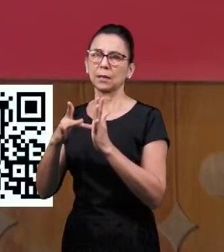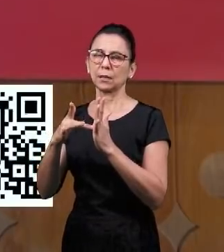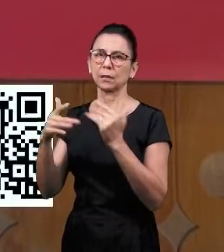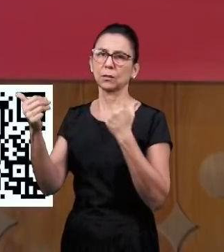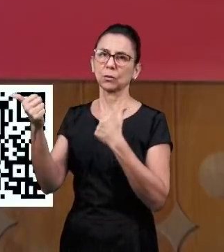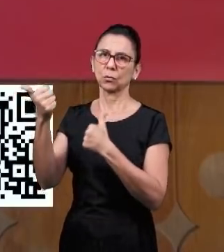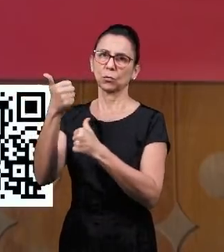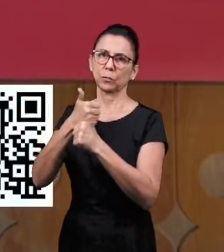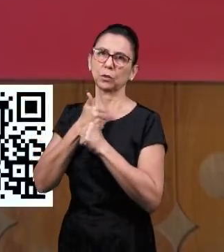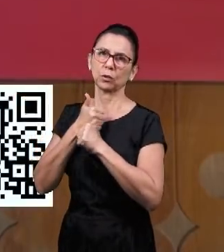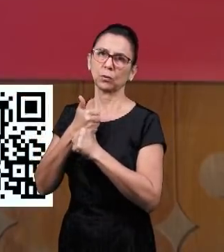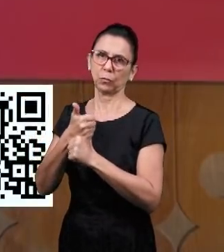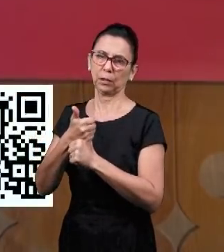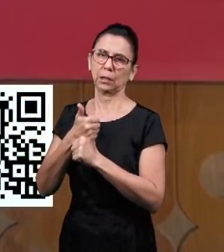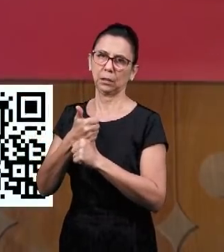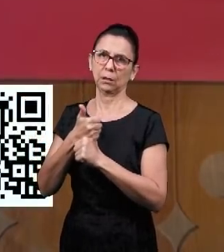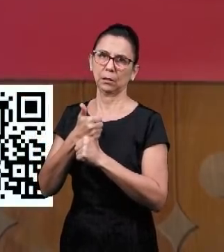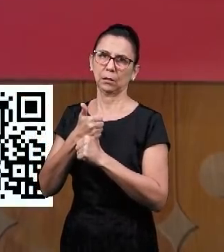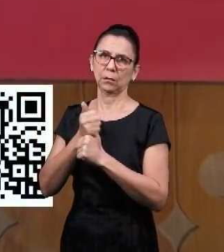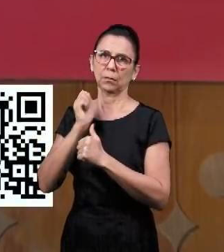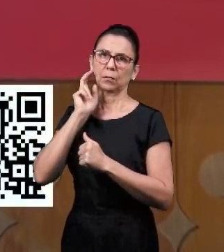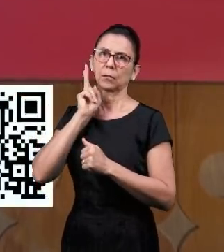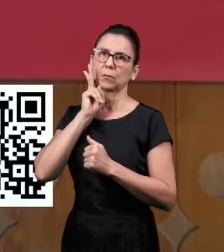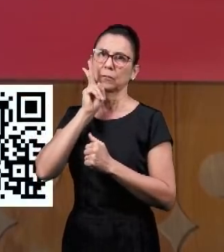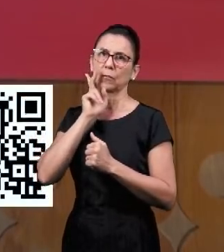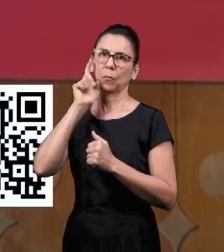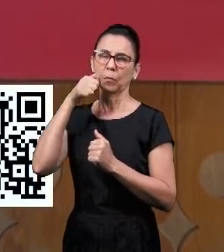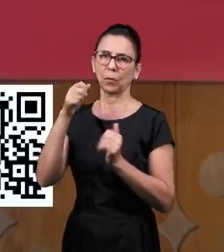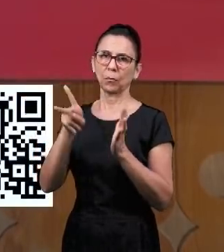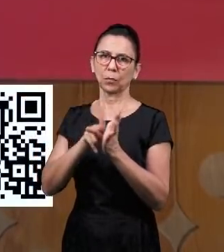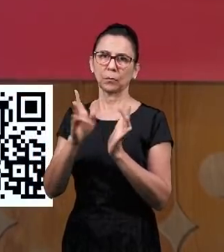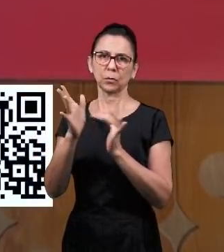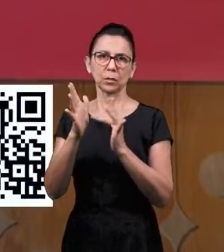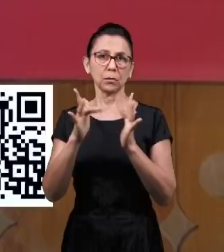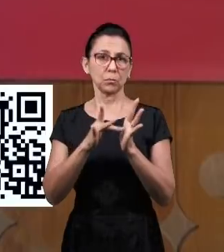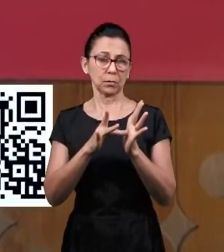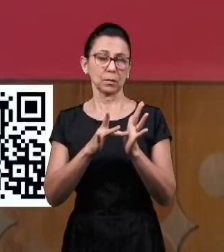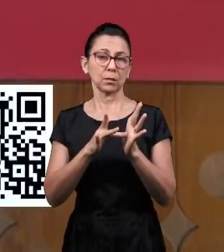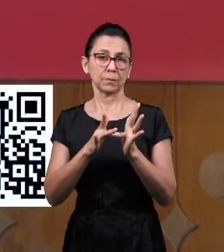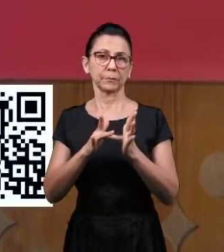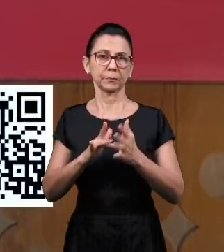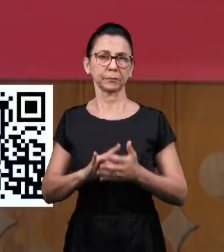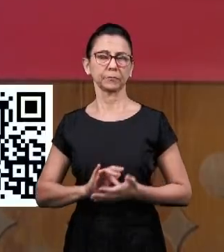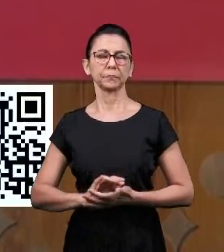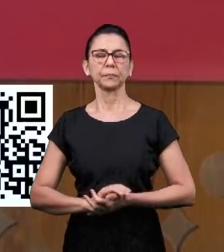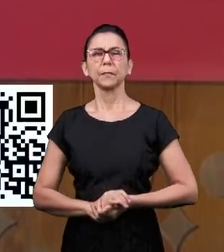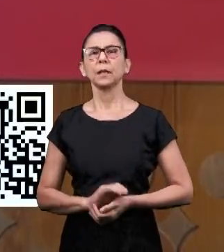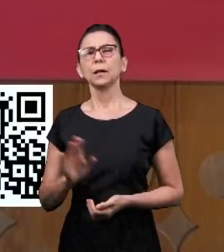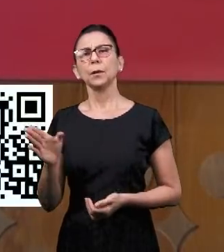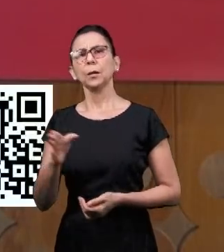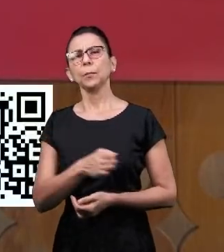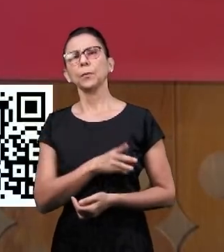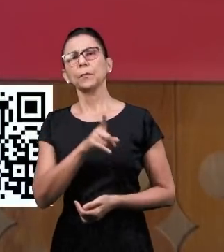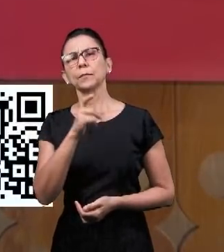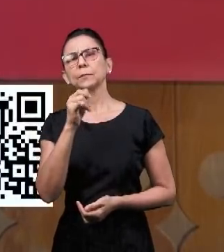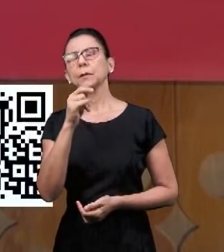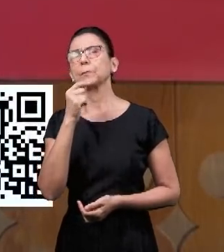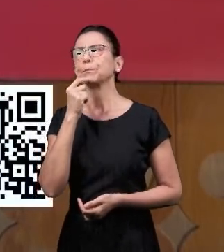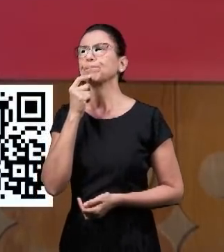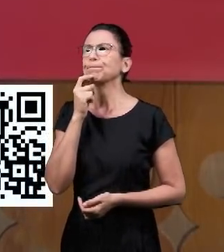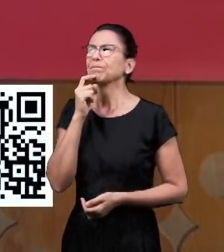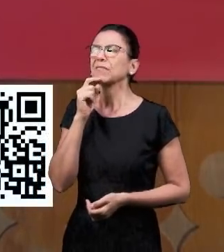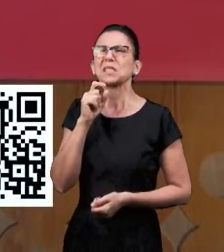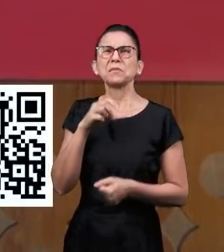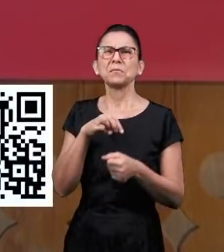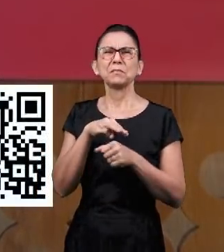o nosso ministério do novo pacto, aquilo que aprendemos. Aí você diz assim, bom, então por que você está falando de ministério